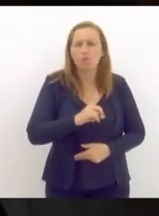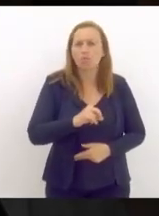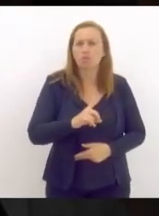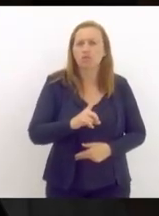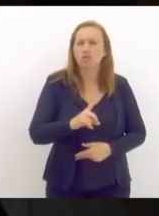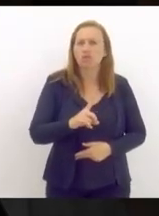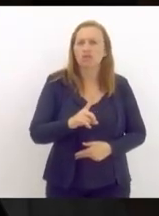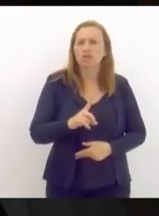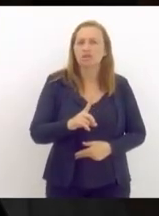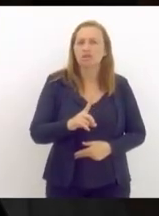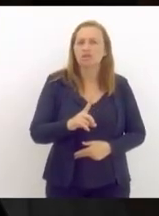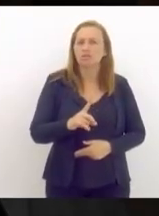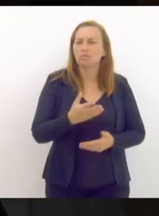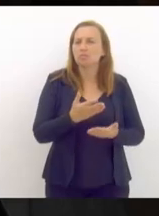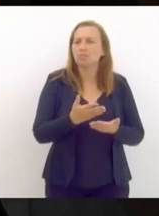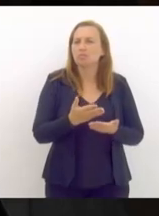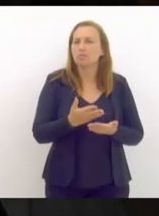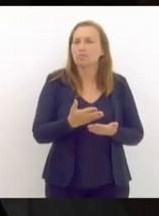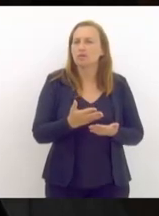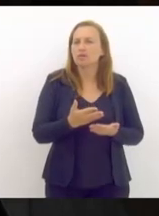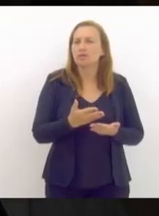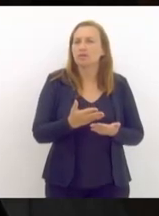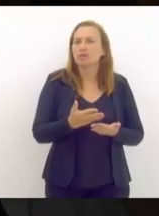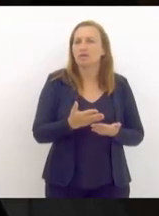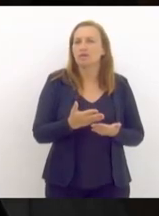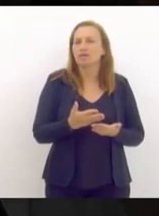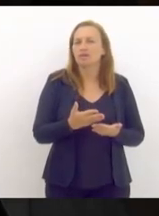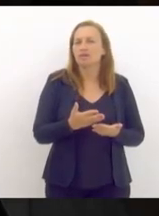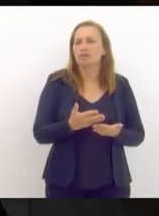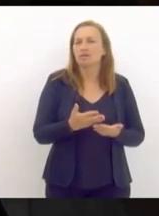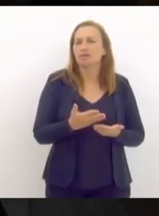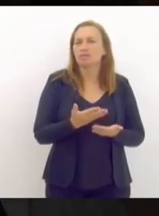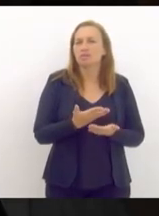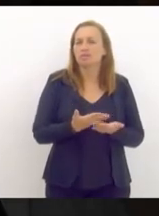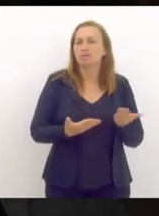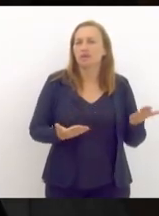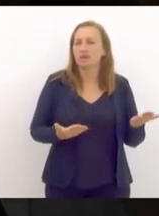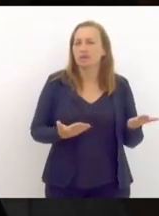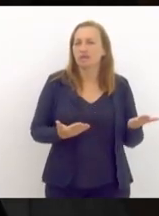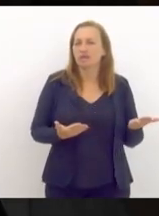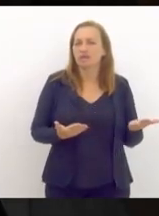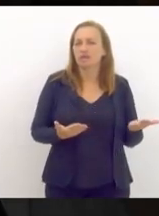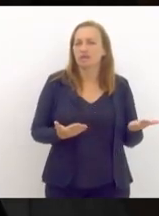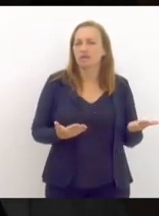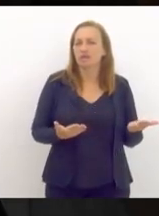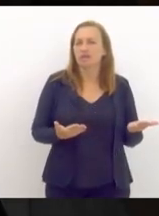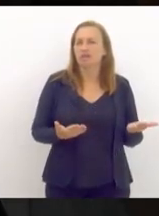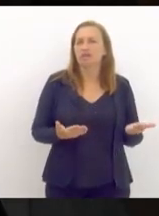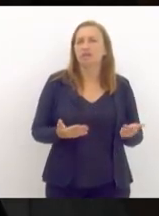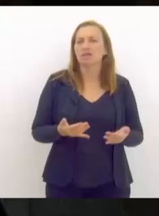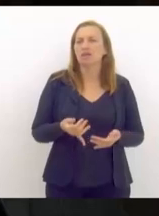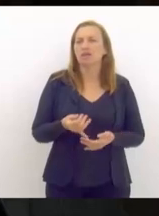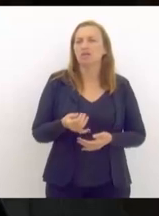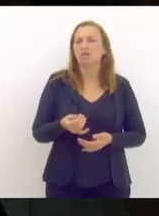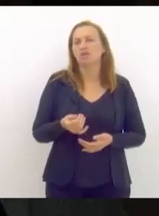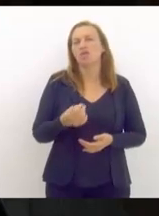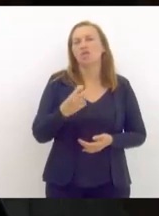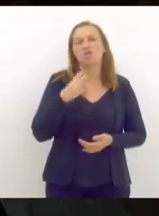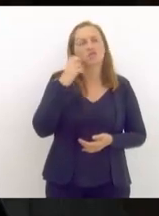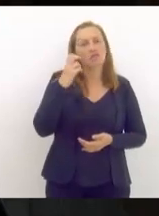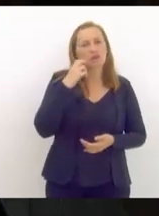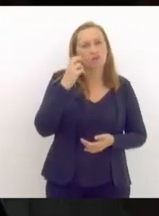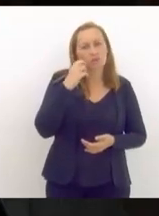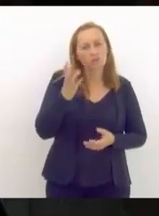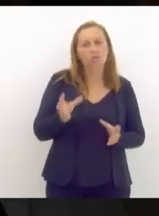branco essa covardia que está para se confirmar. Aliás, é um desrespeito com o conjunto dos servidores,